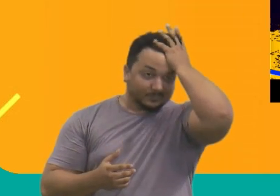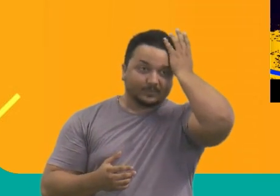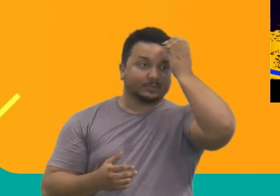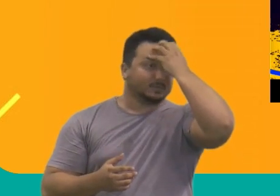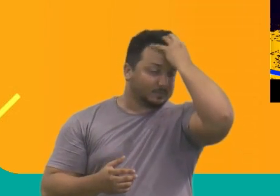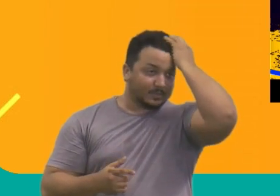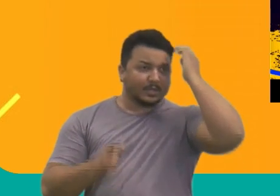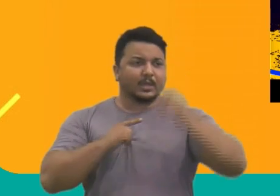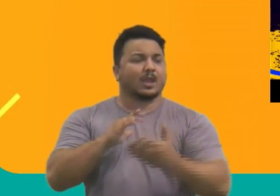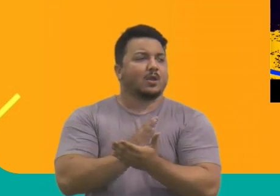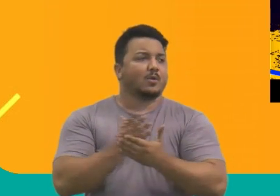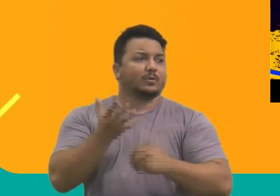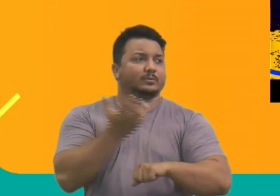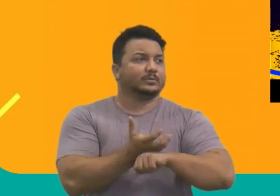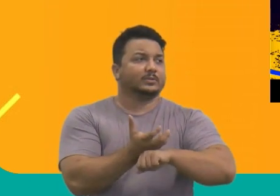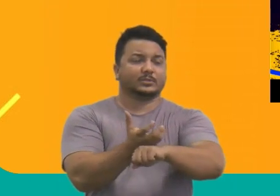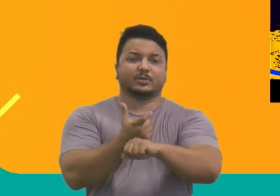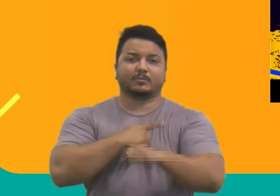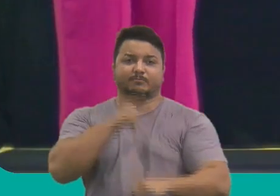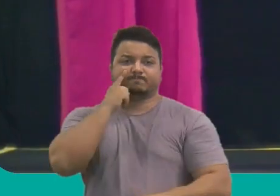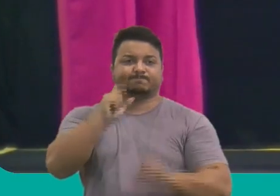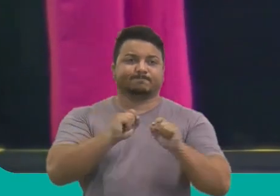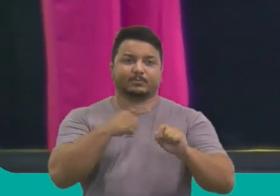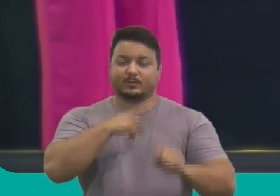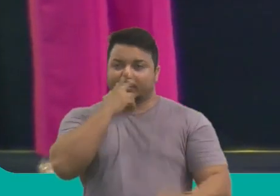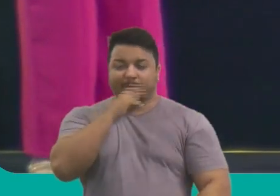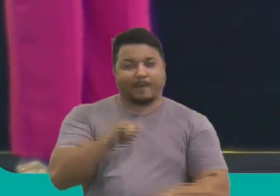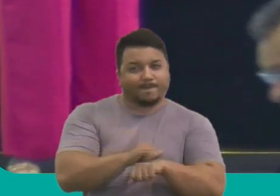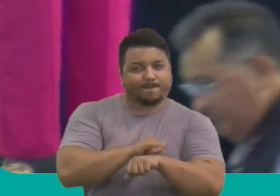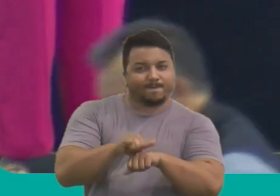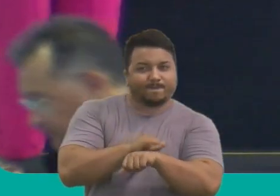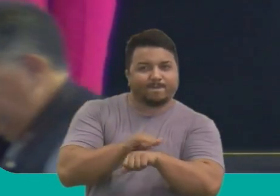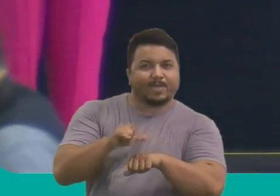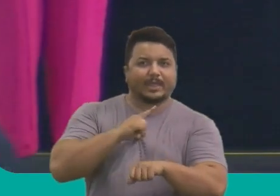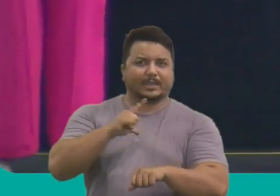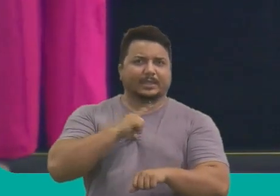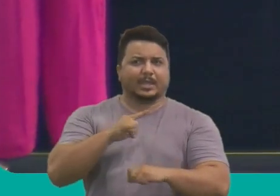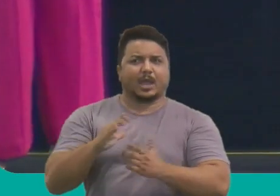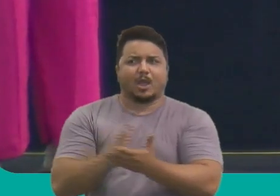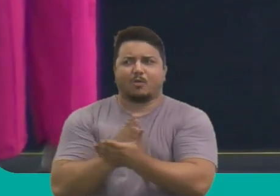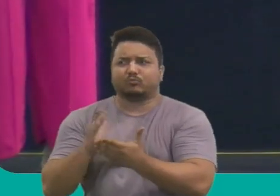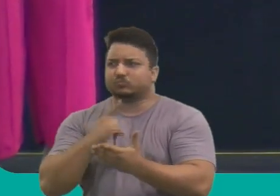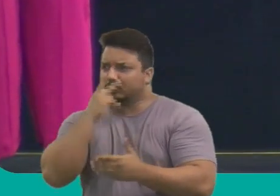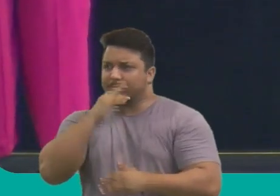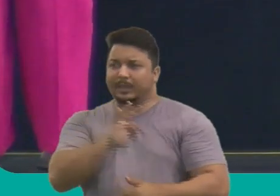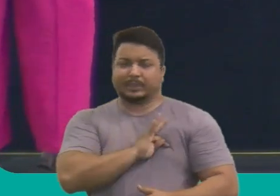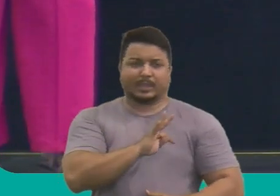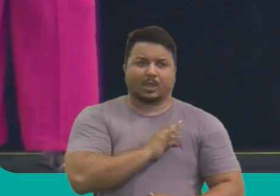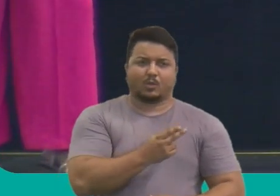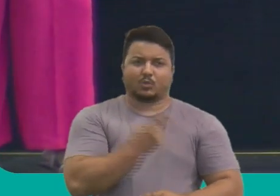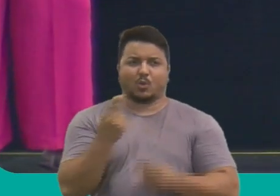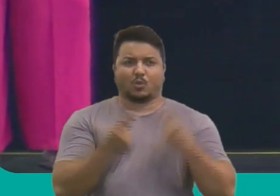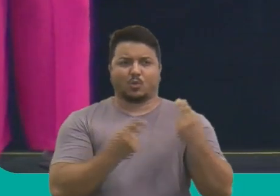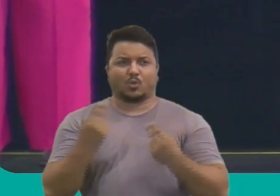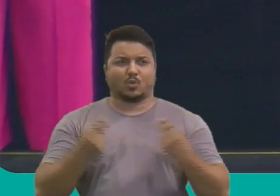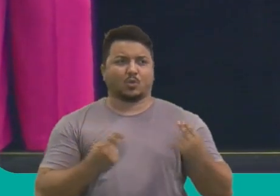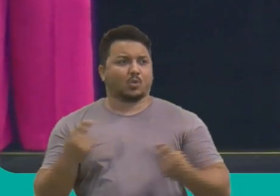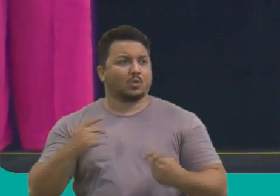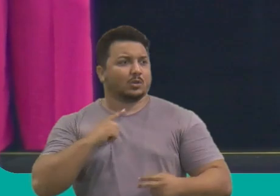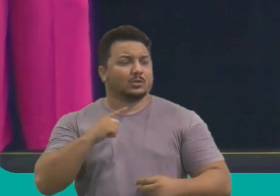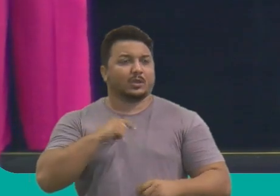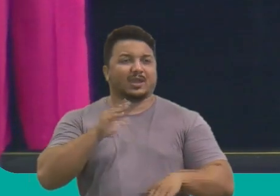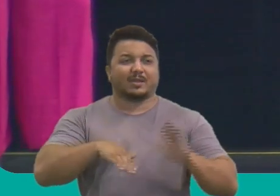de algumas matérias que são bem capciosas, existem alguns termos técnicos, algumas informações um pouco